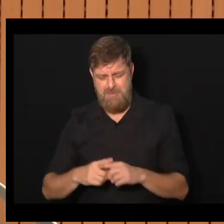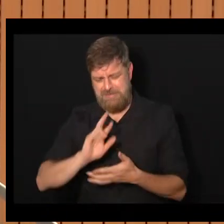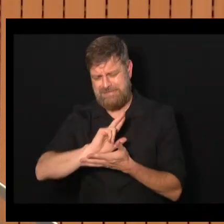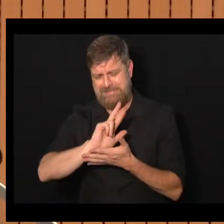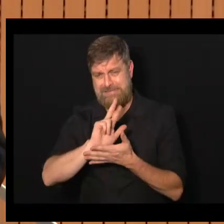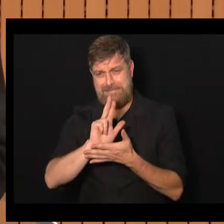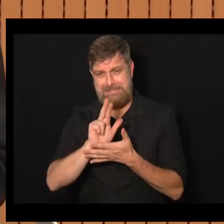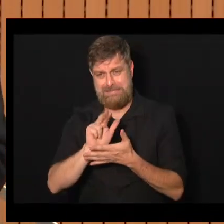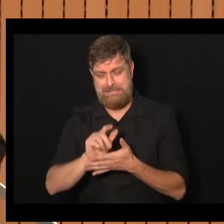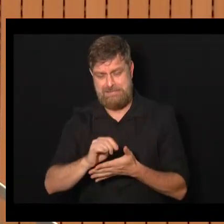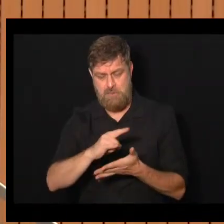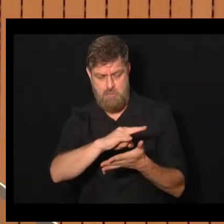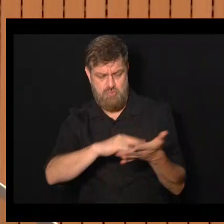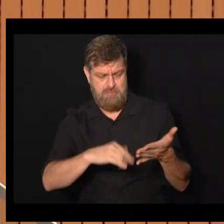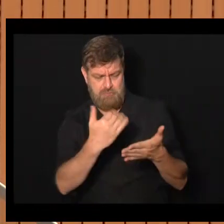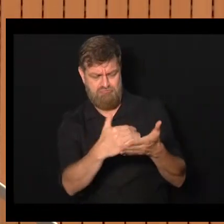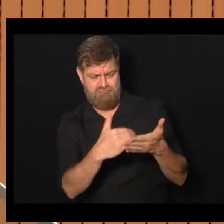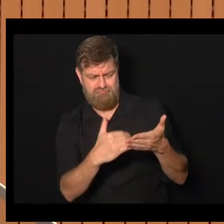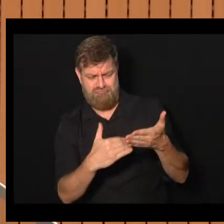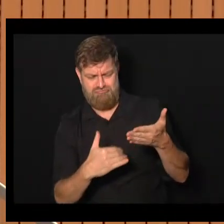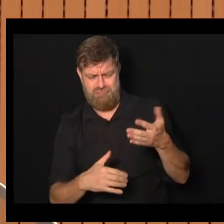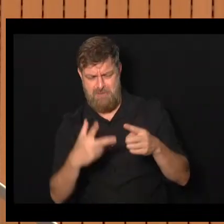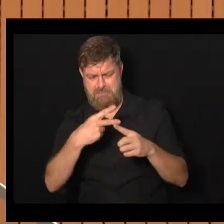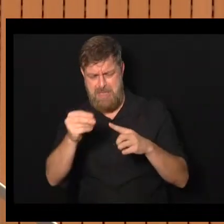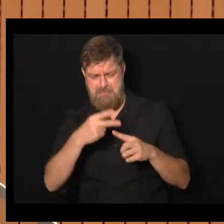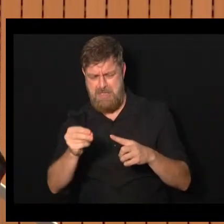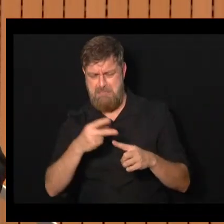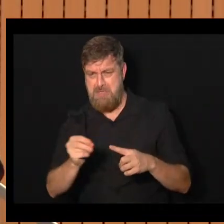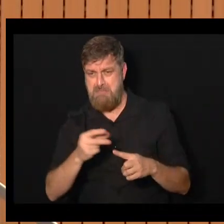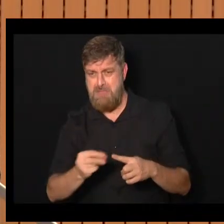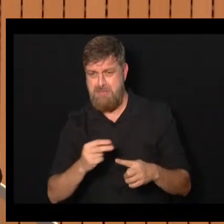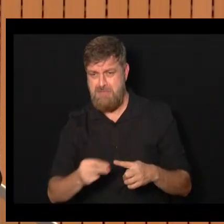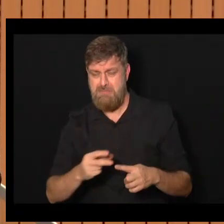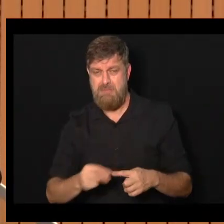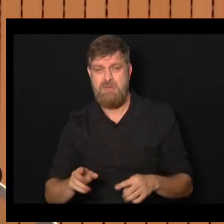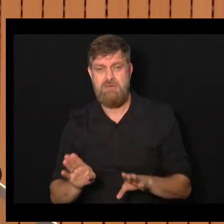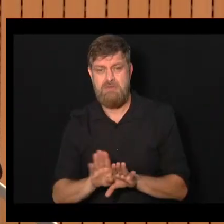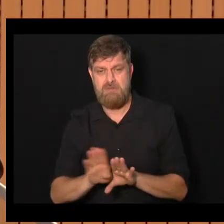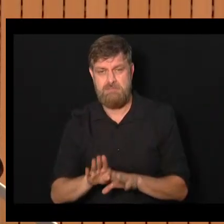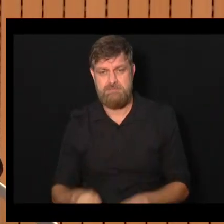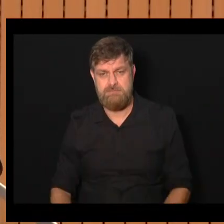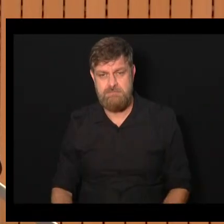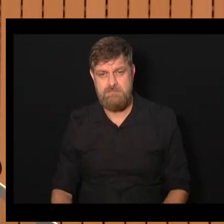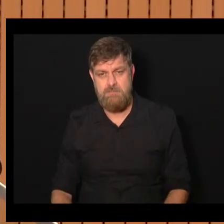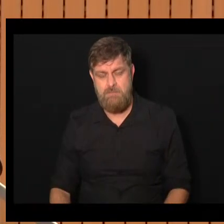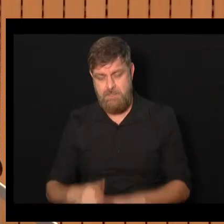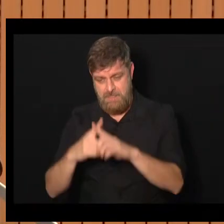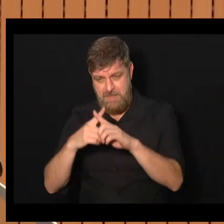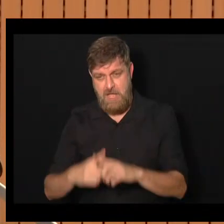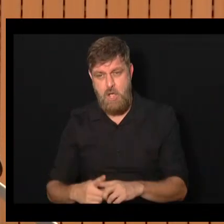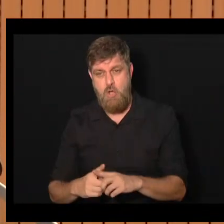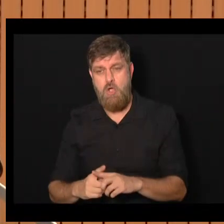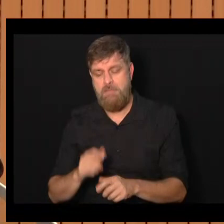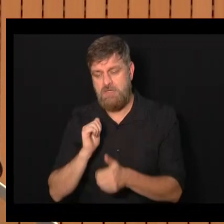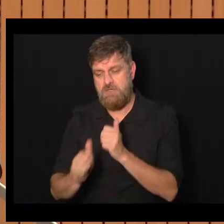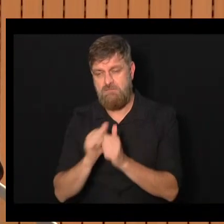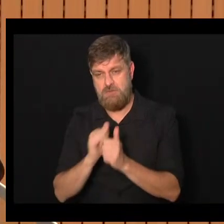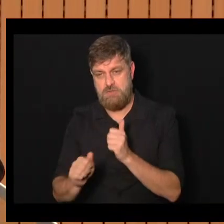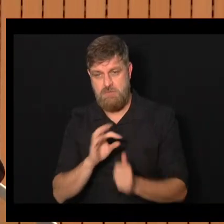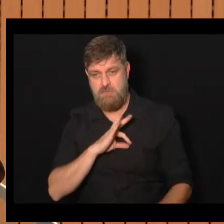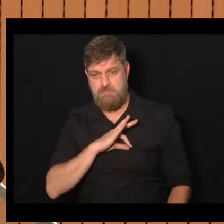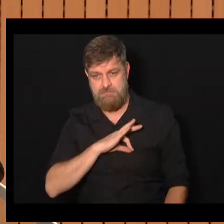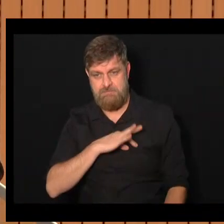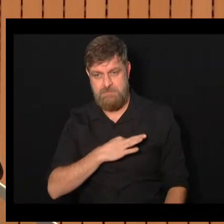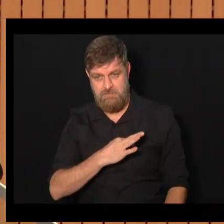em 2004, 1 vez campeão da Copa de Futebol Amador em 2006,